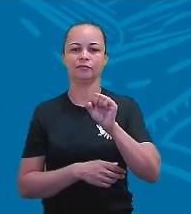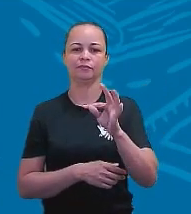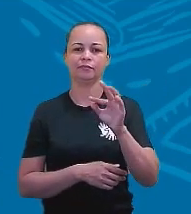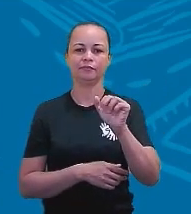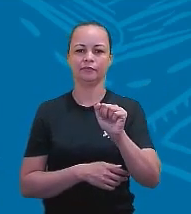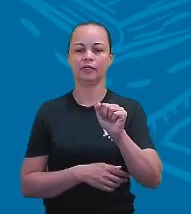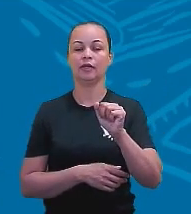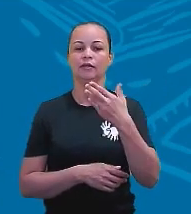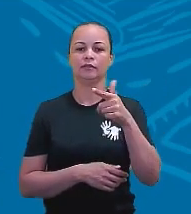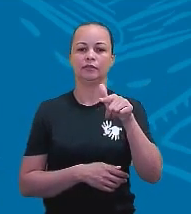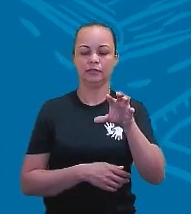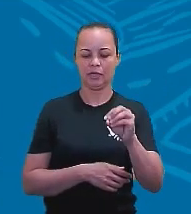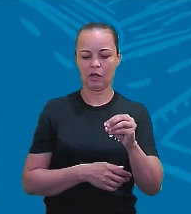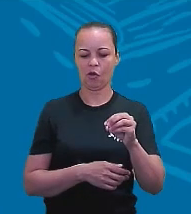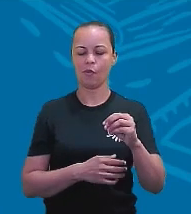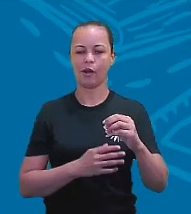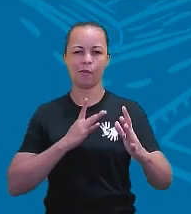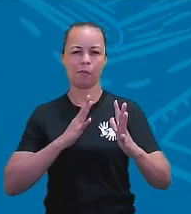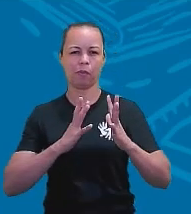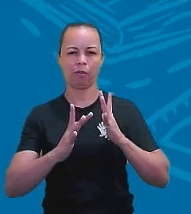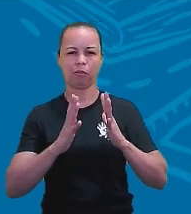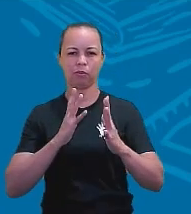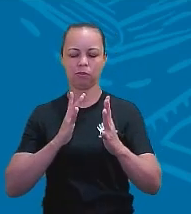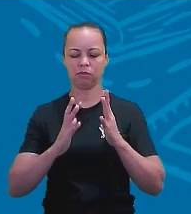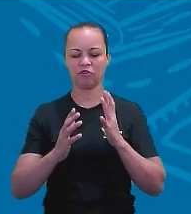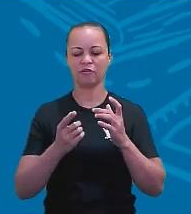muito, mas muito movimentada, tá?